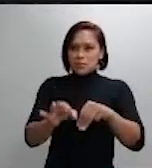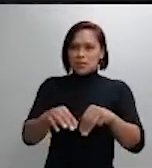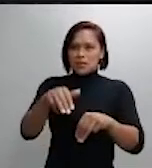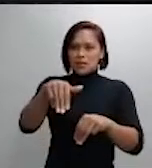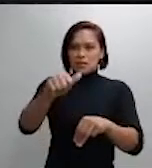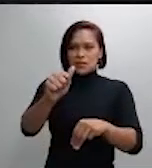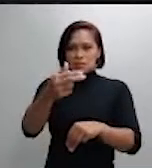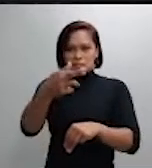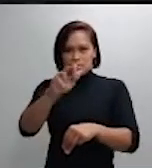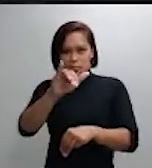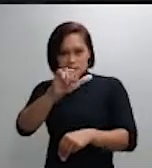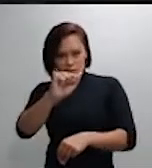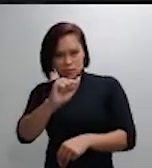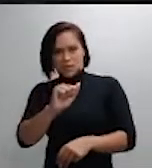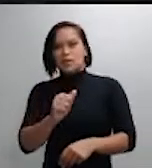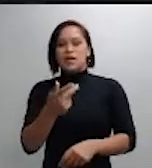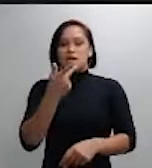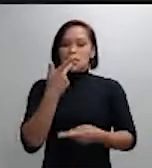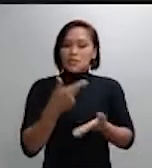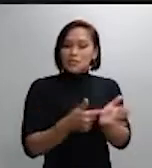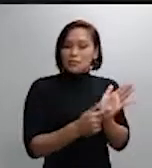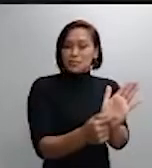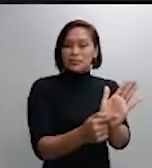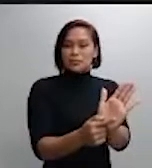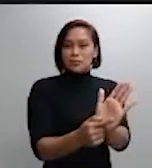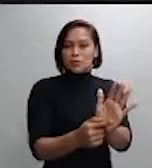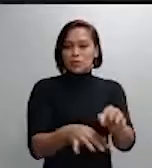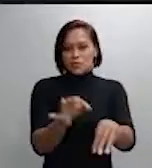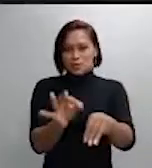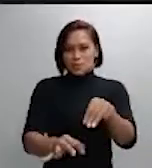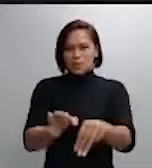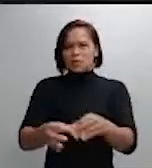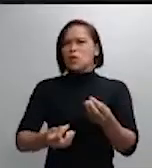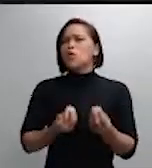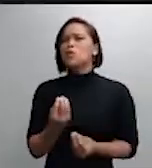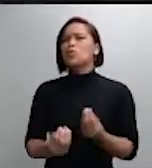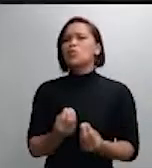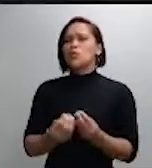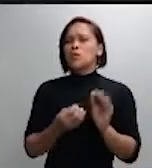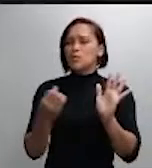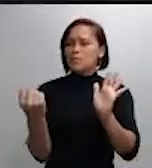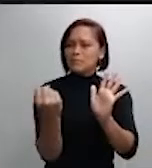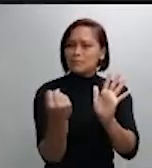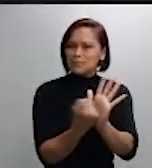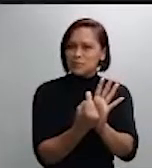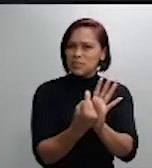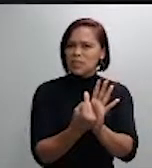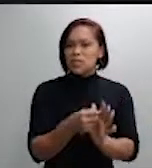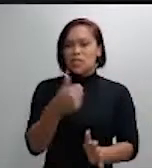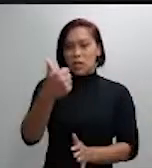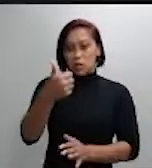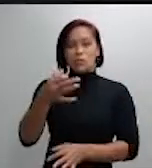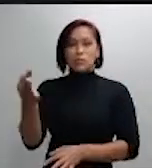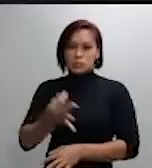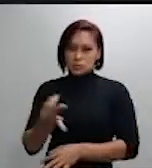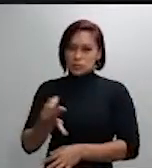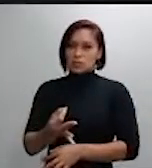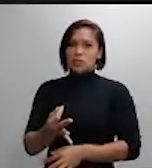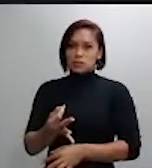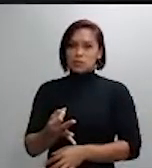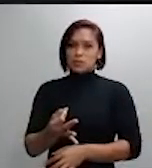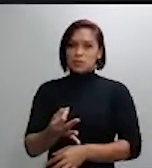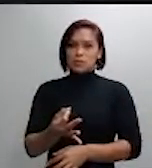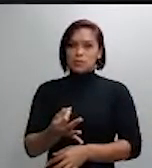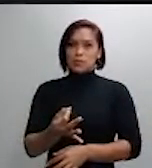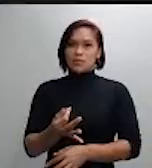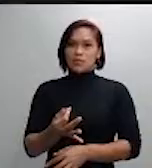deixa eu me trazer a Vossa Excelência o quanto que, mesmo fixando em 1%, a